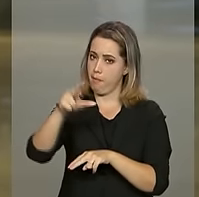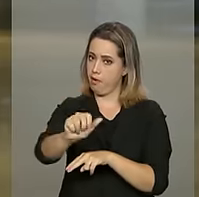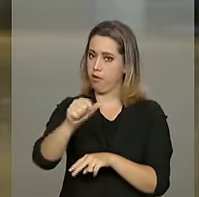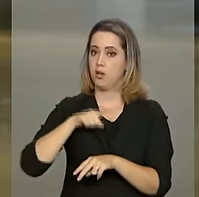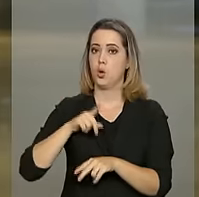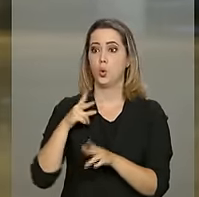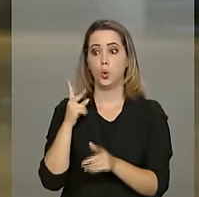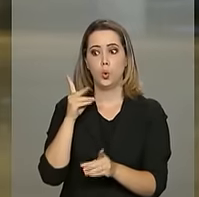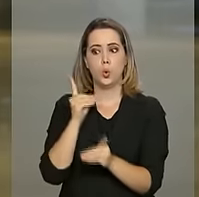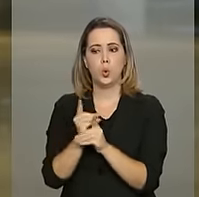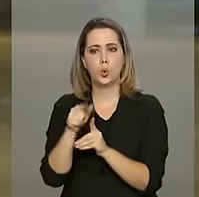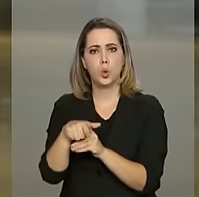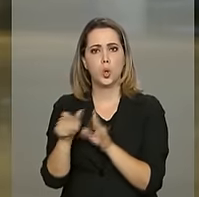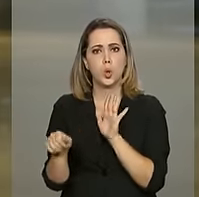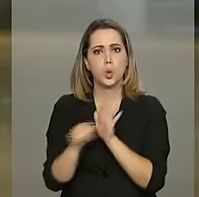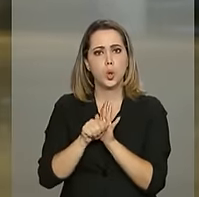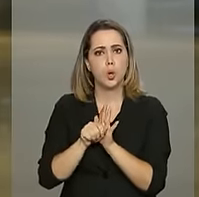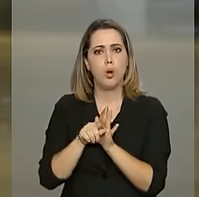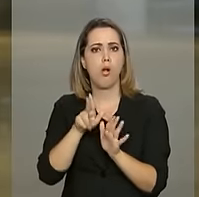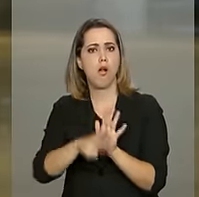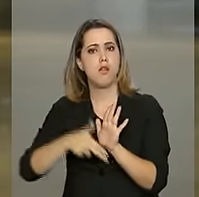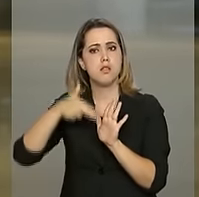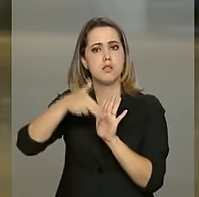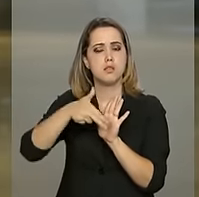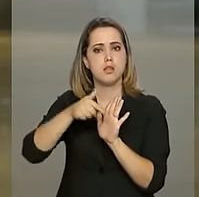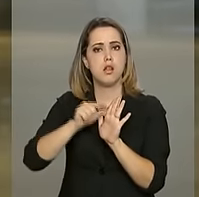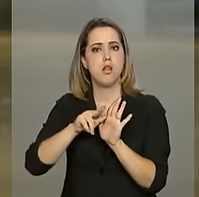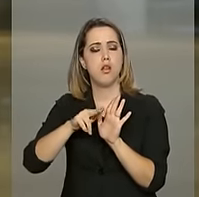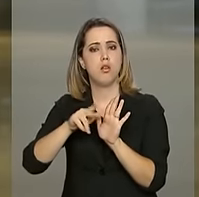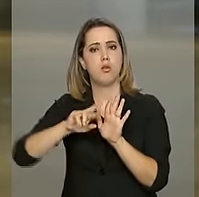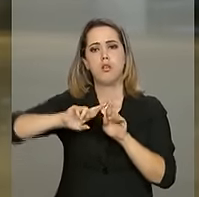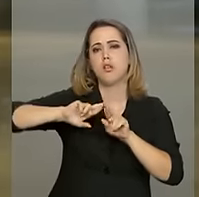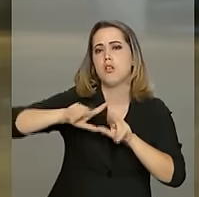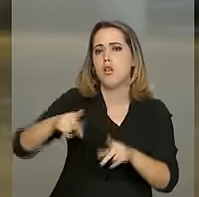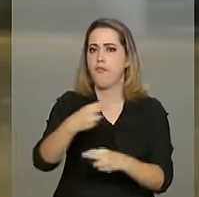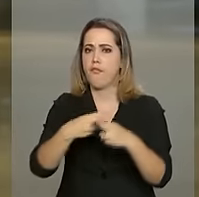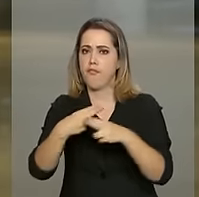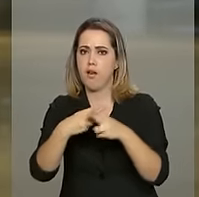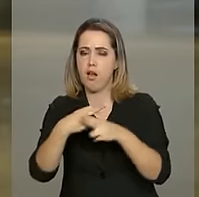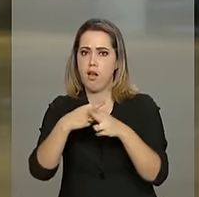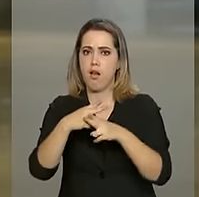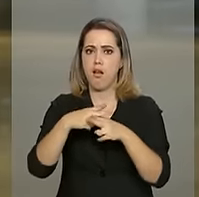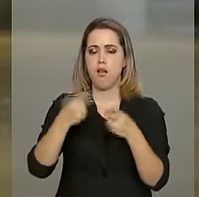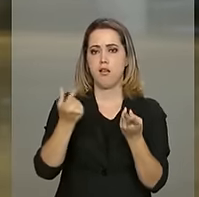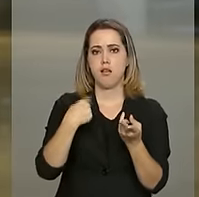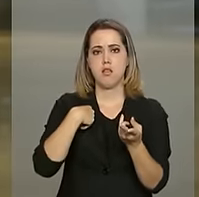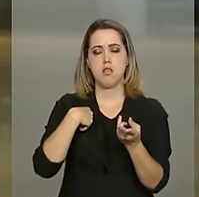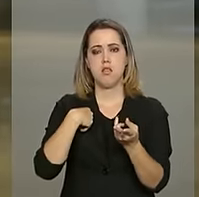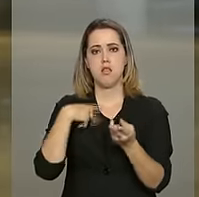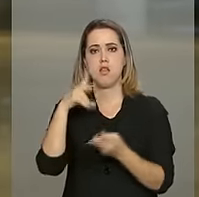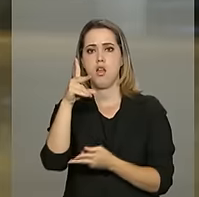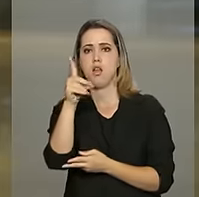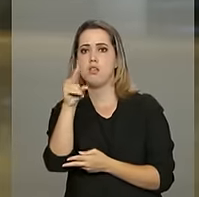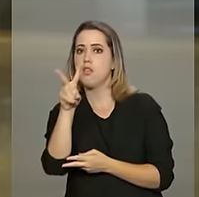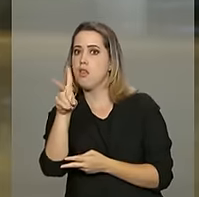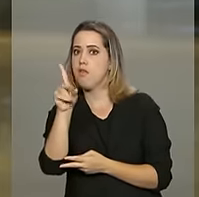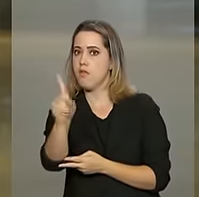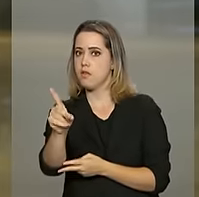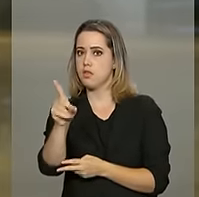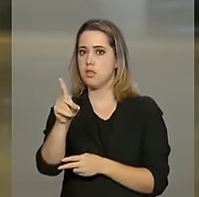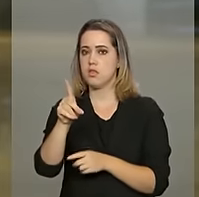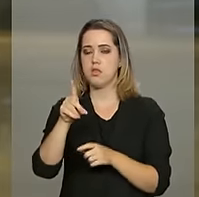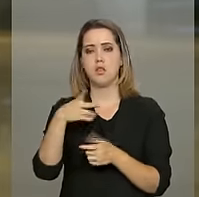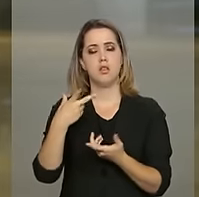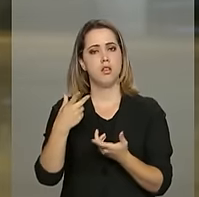celulares, armas brancas, aparelhos de televisão, de DVDs, máquinas de tatuagem e fogões e blocos